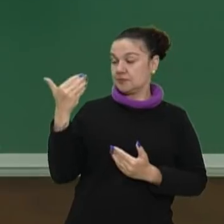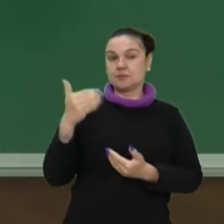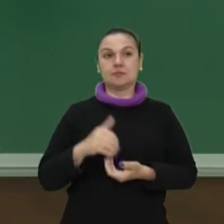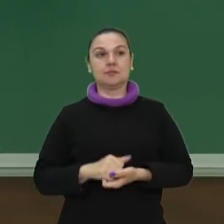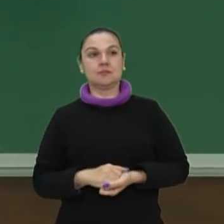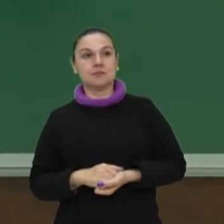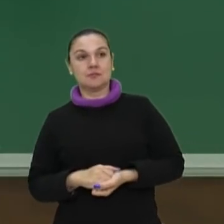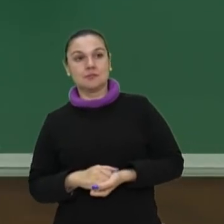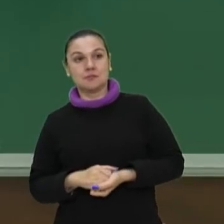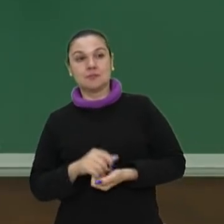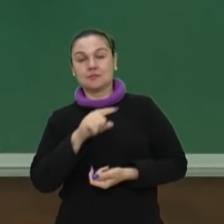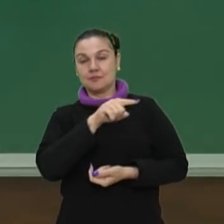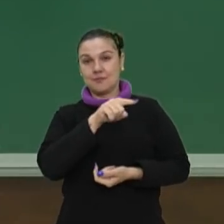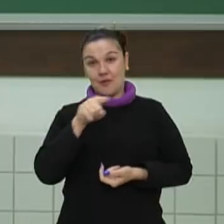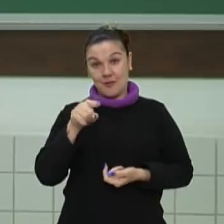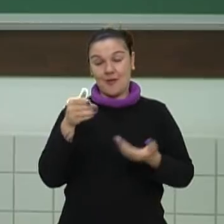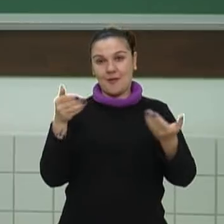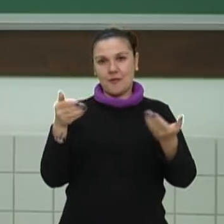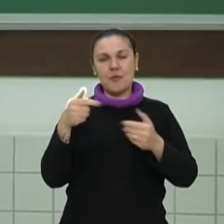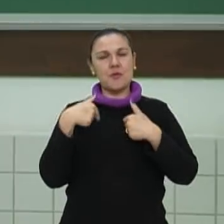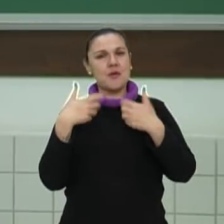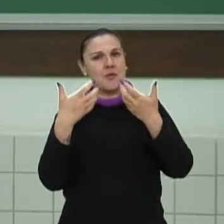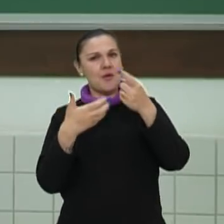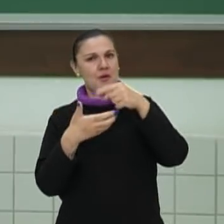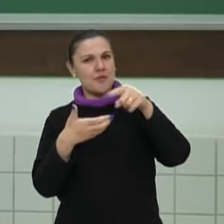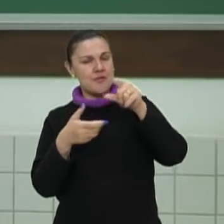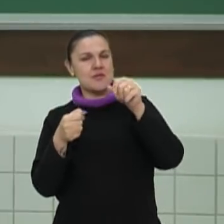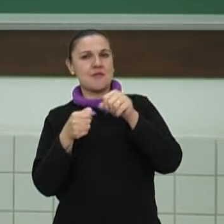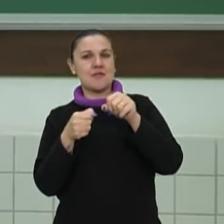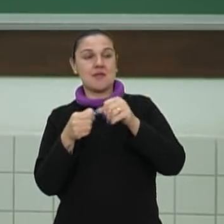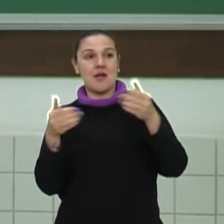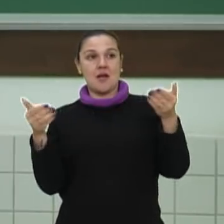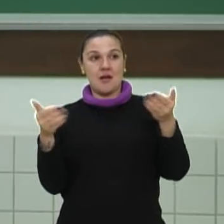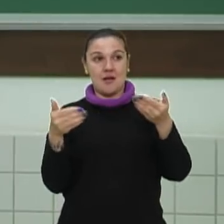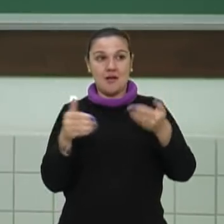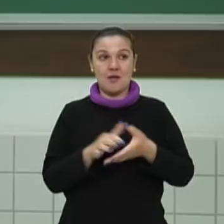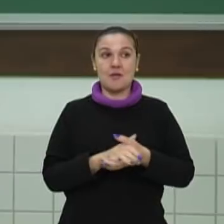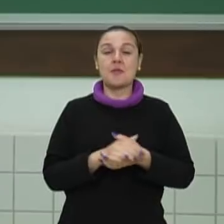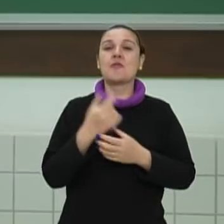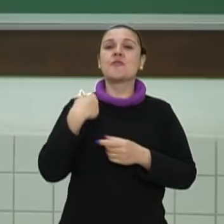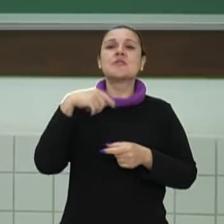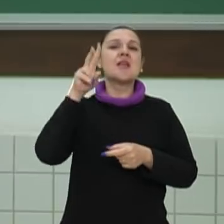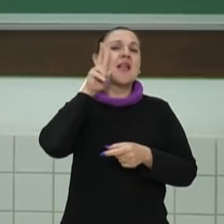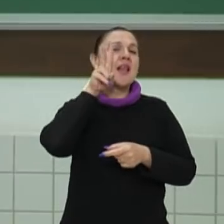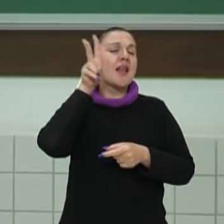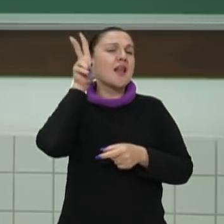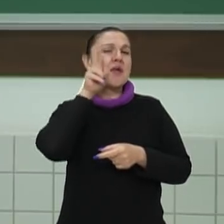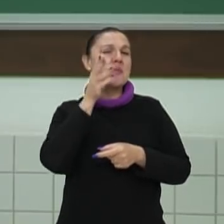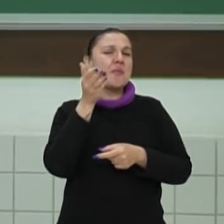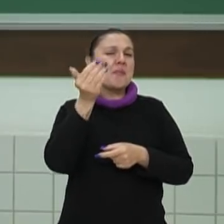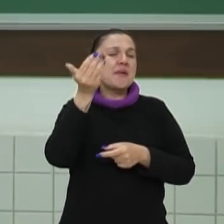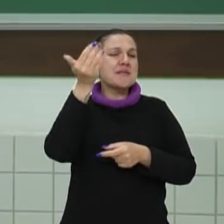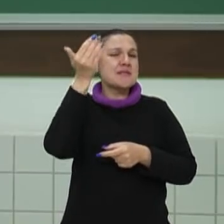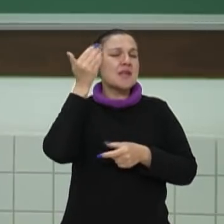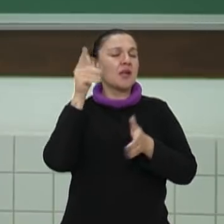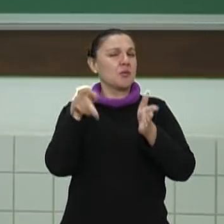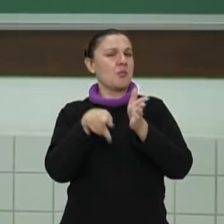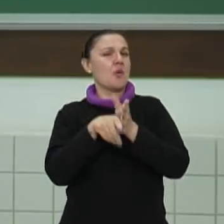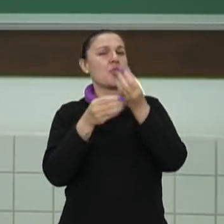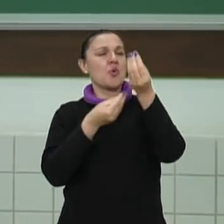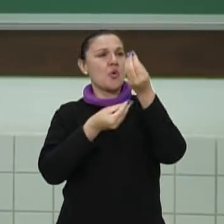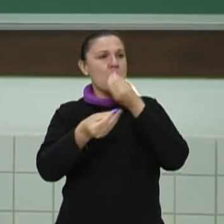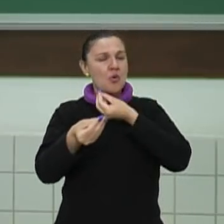mais 6 igual a zero, tá? O que eu quero que você faça aqui é que você relembre como resolver uma equação do segundo